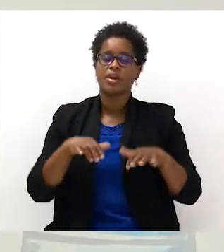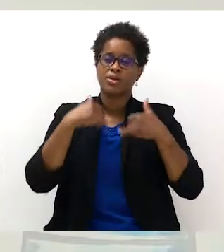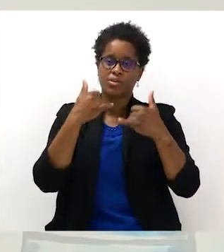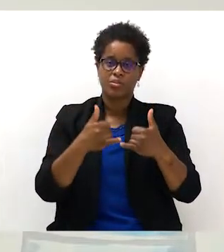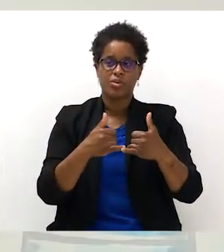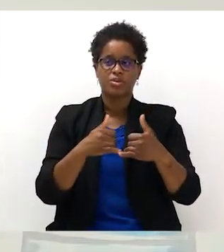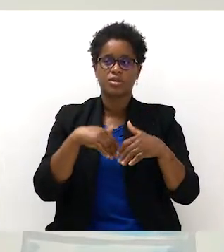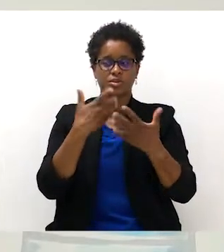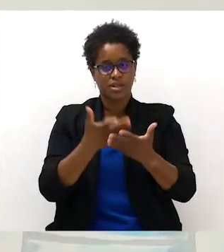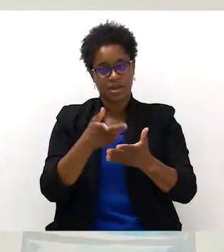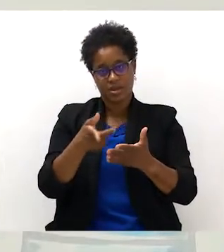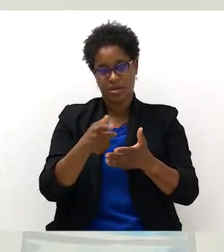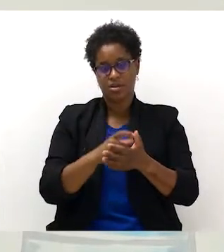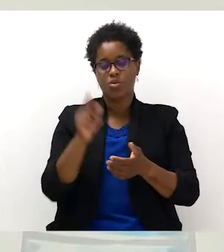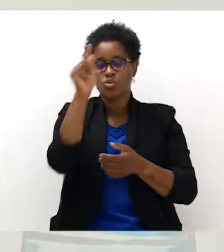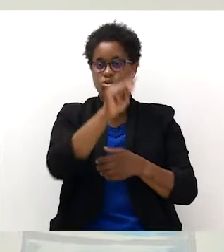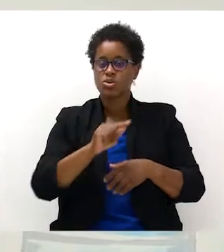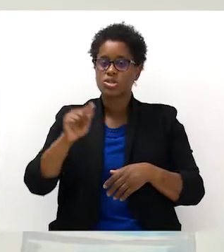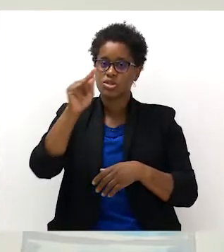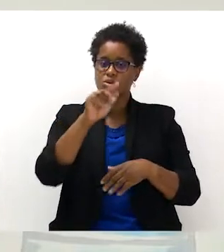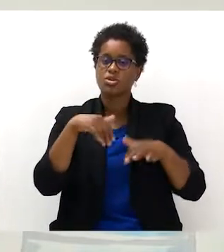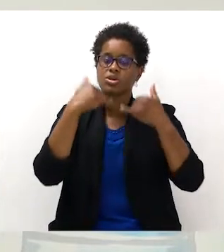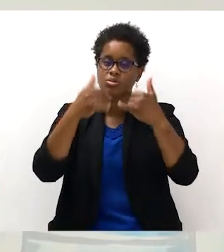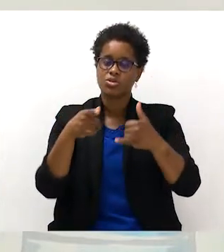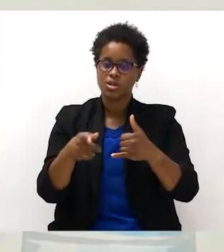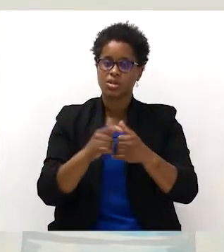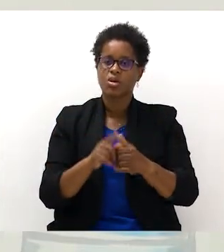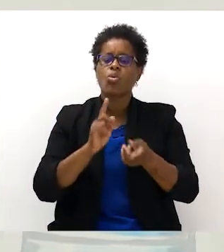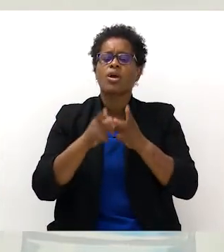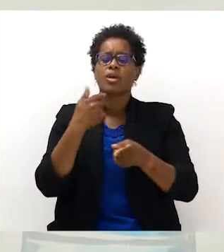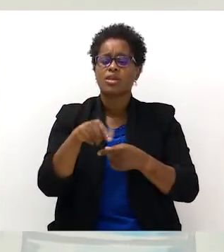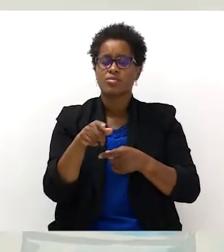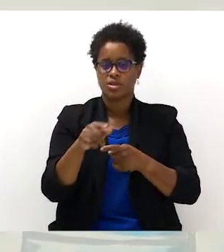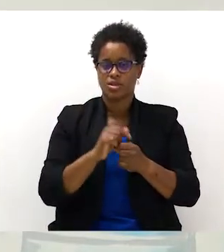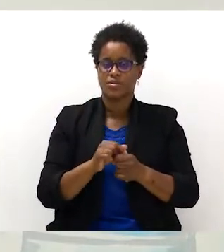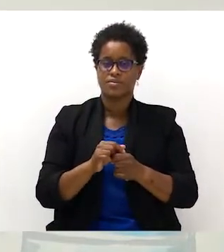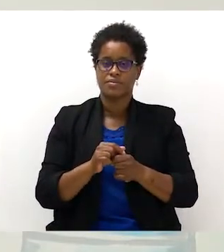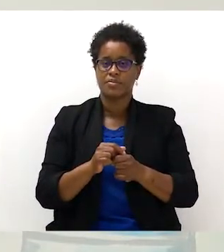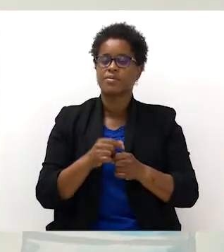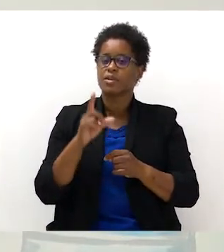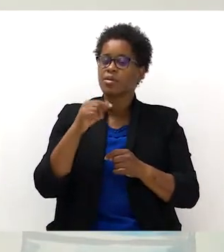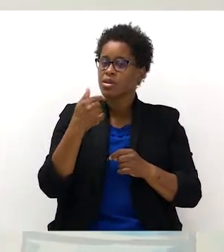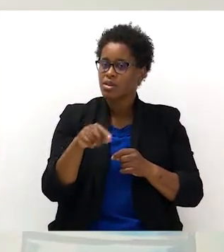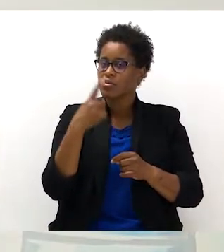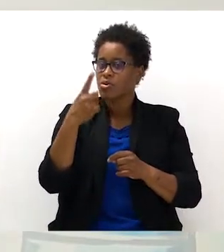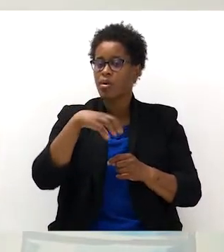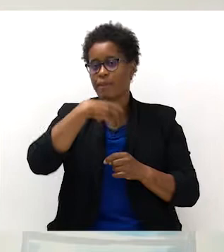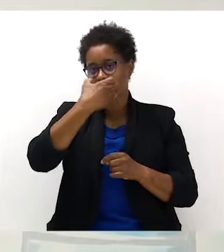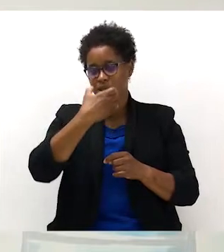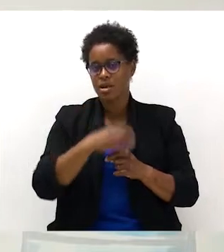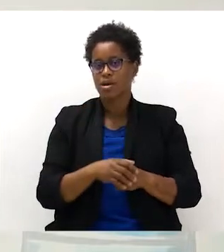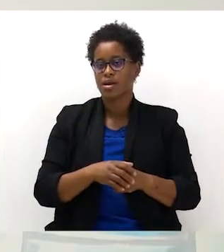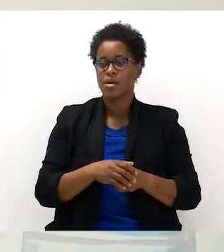Depois, representado aqui por um círculo. Depois aqui, meninos, o que temos? Temos uma